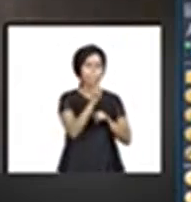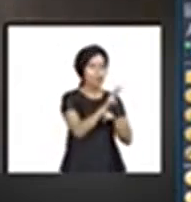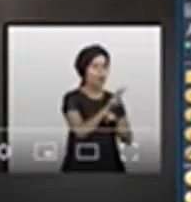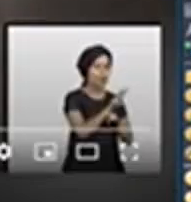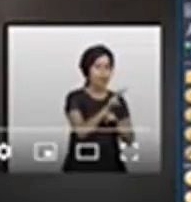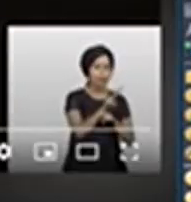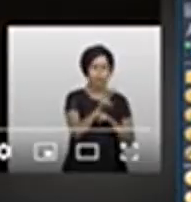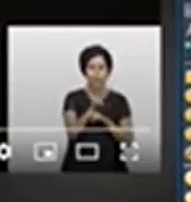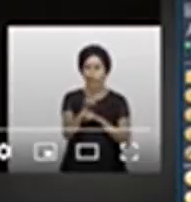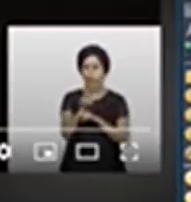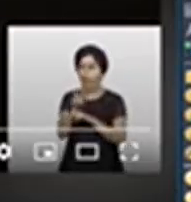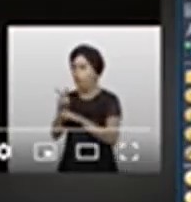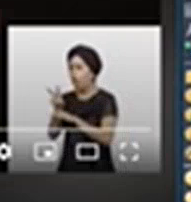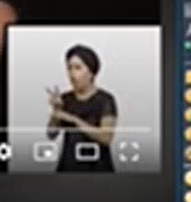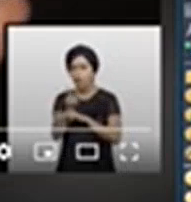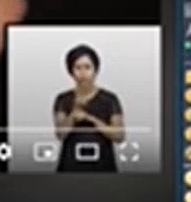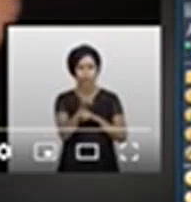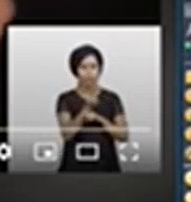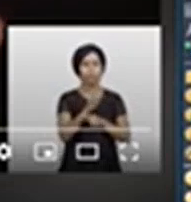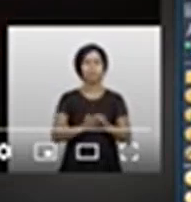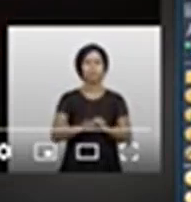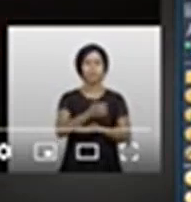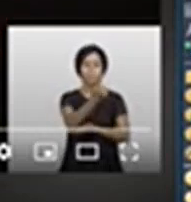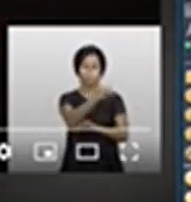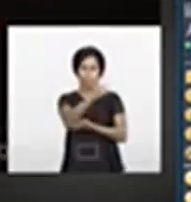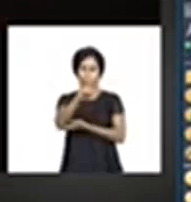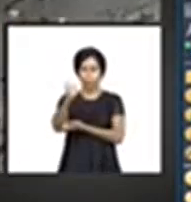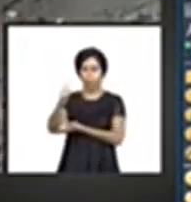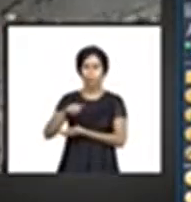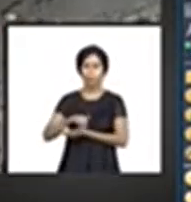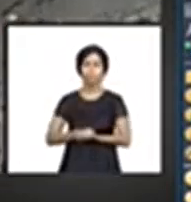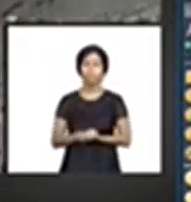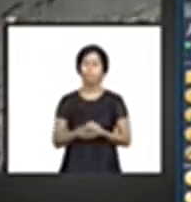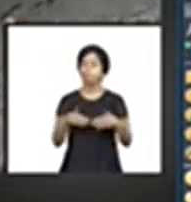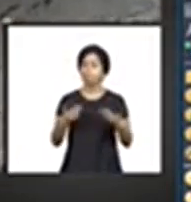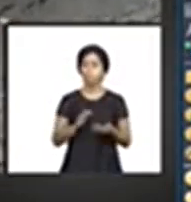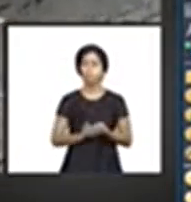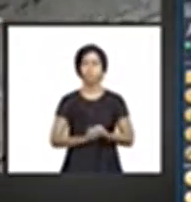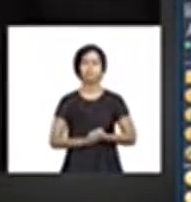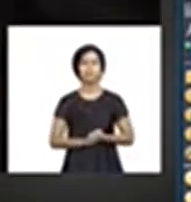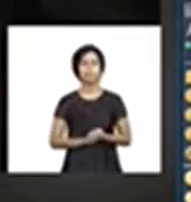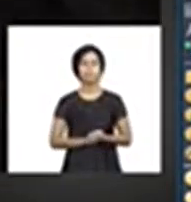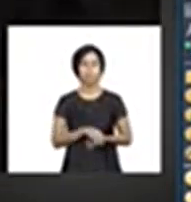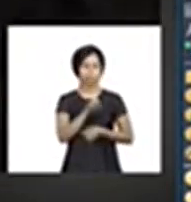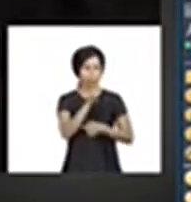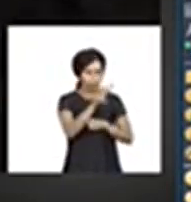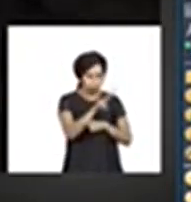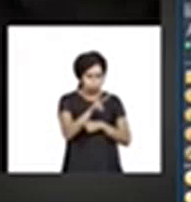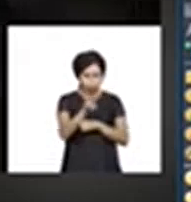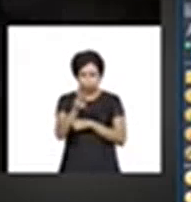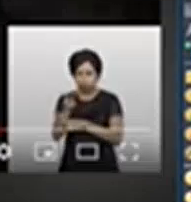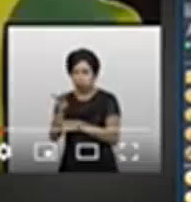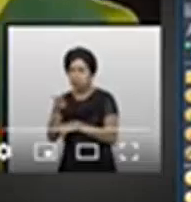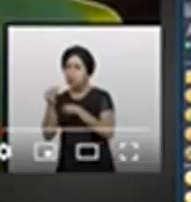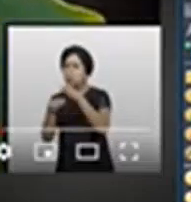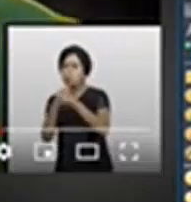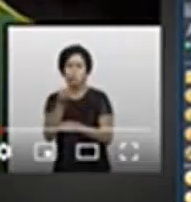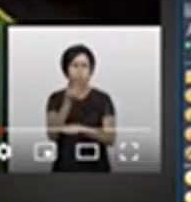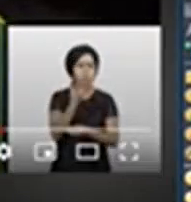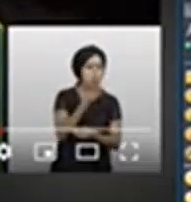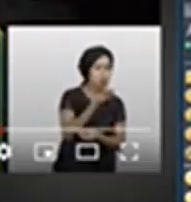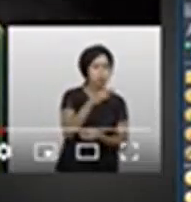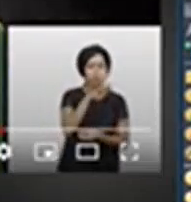rocha fragmentada. Os procedimentos dessa etapa são: inspeção do resultado da detonação em busca de